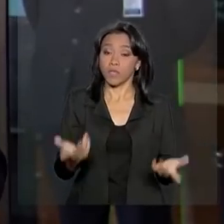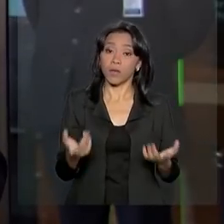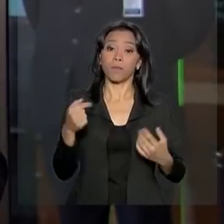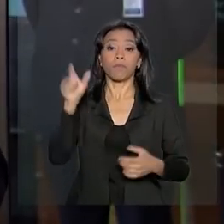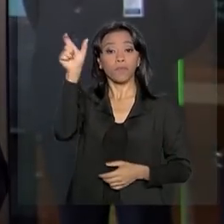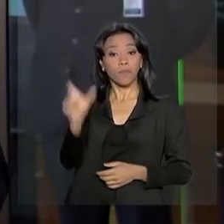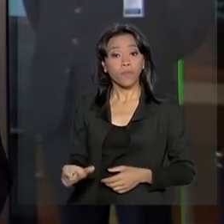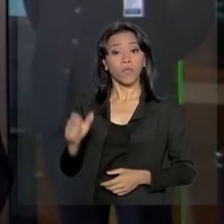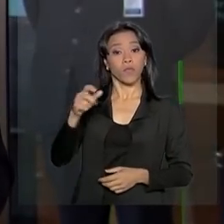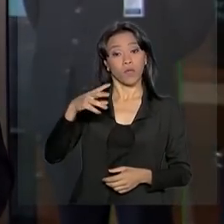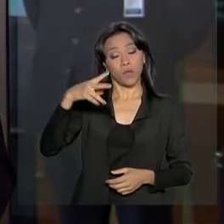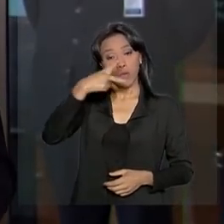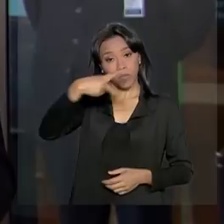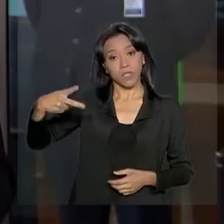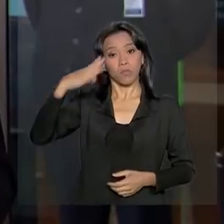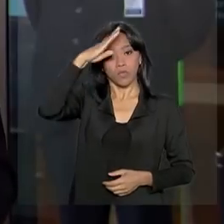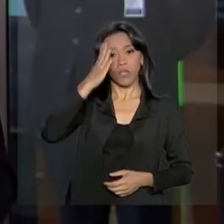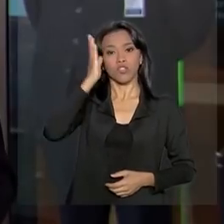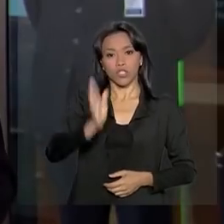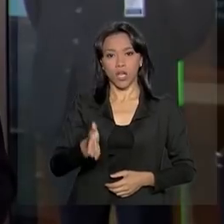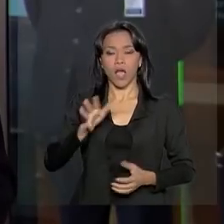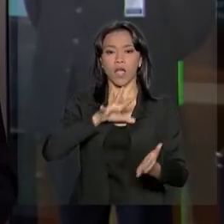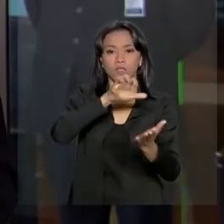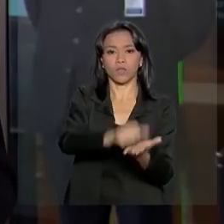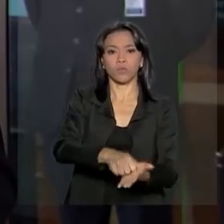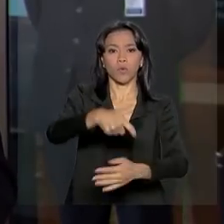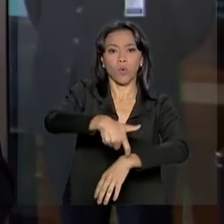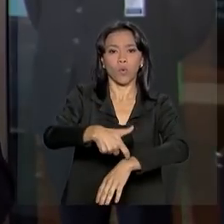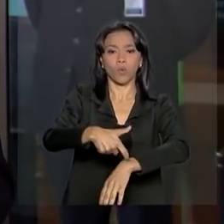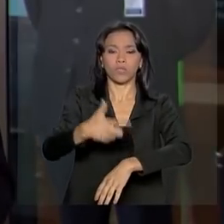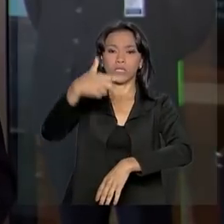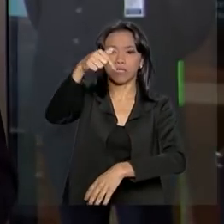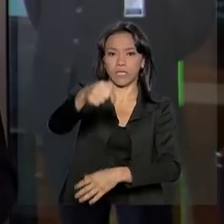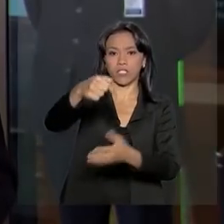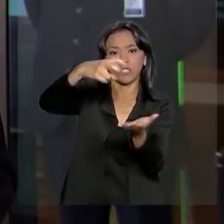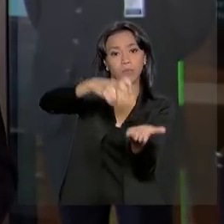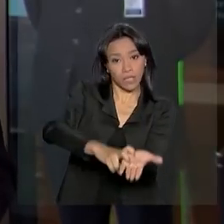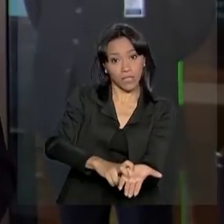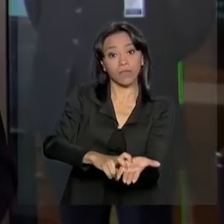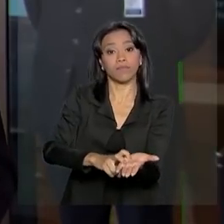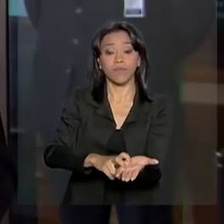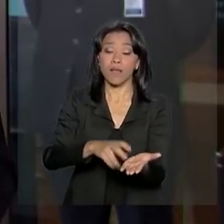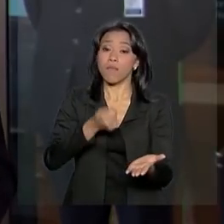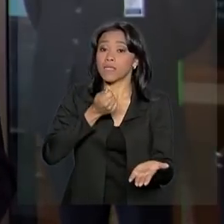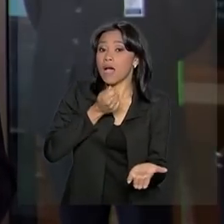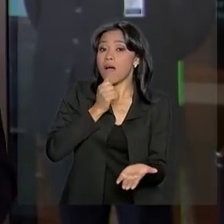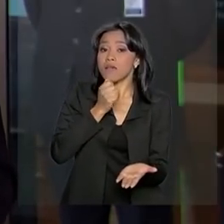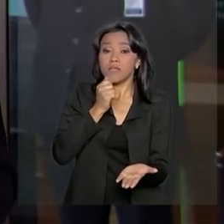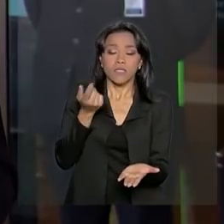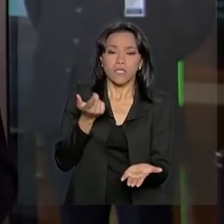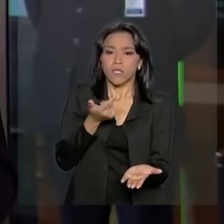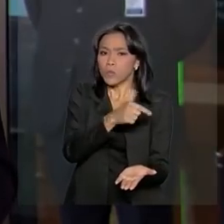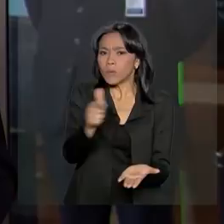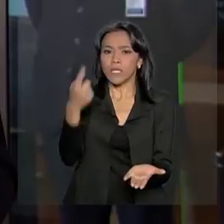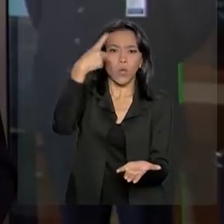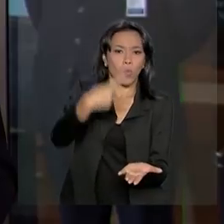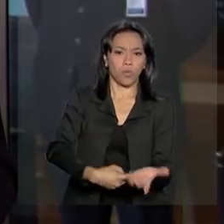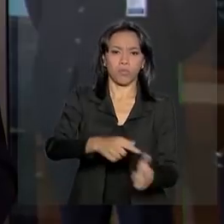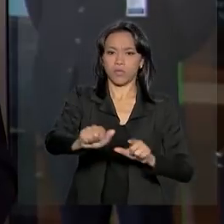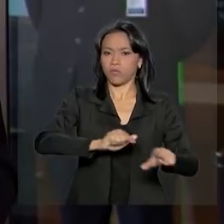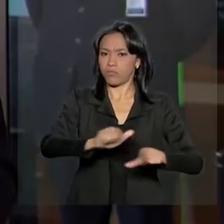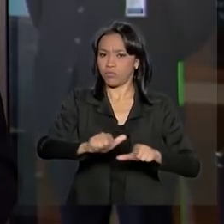retomou a Presidência da República hoje às 7 horas da manhã, mas a agenda oficial ainda não tem nenhum